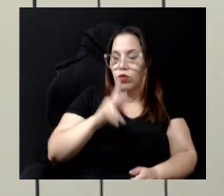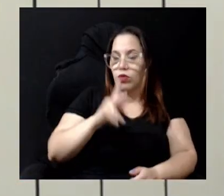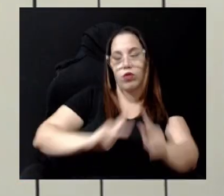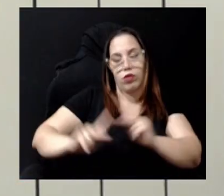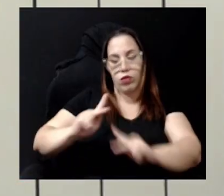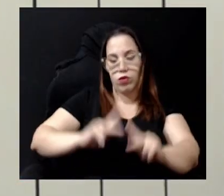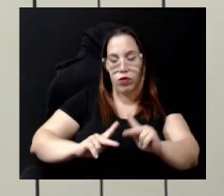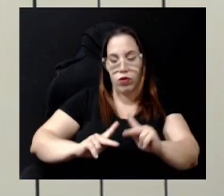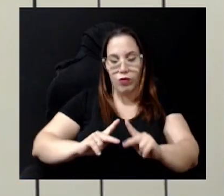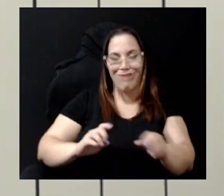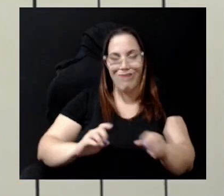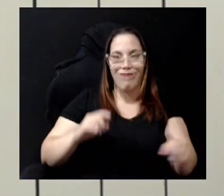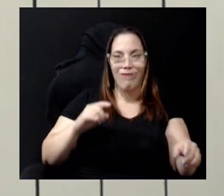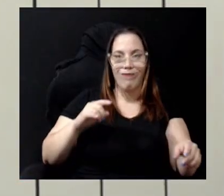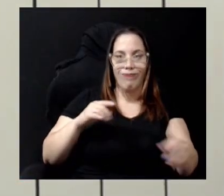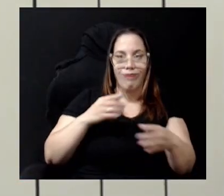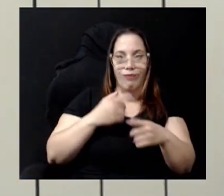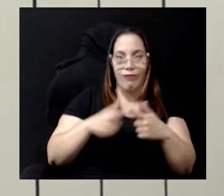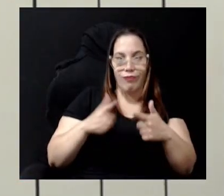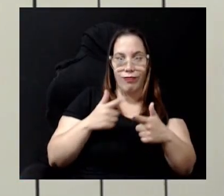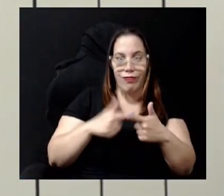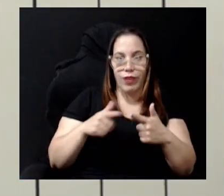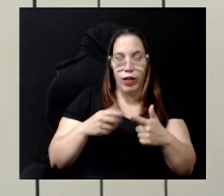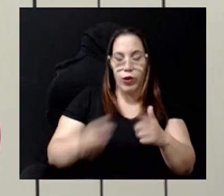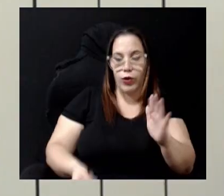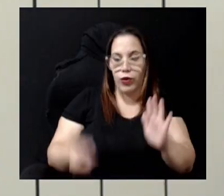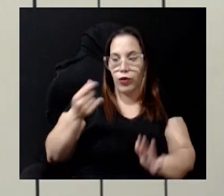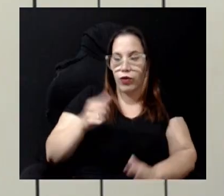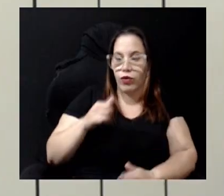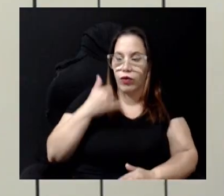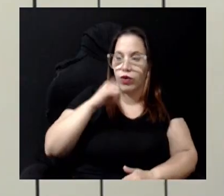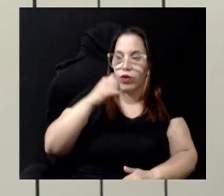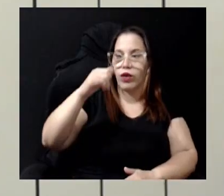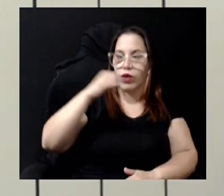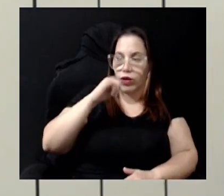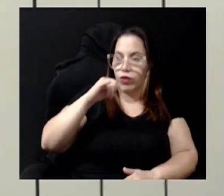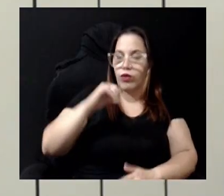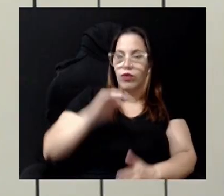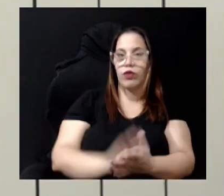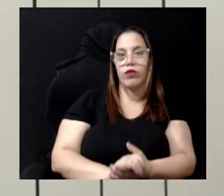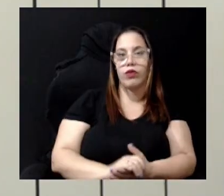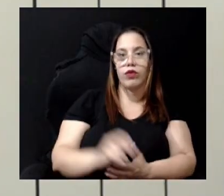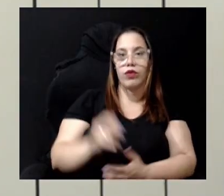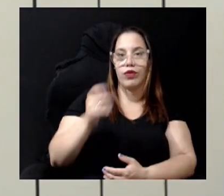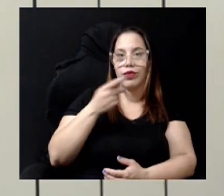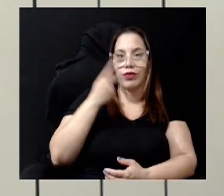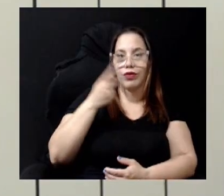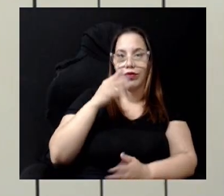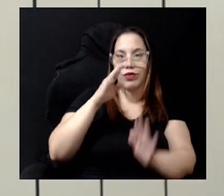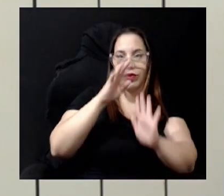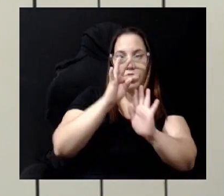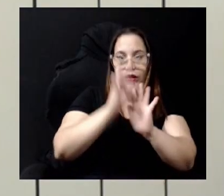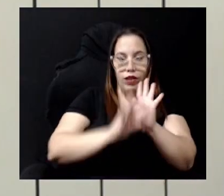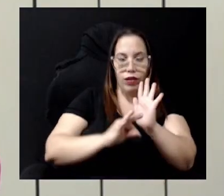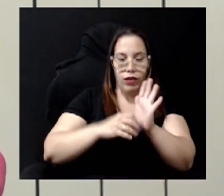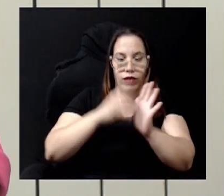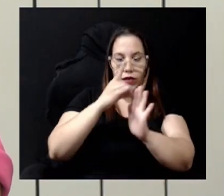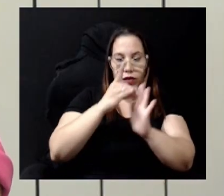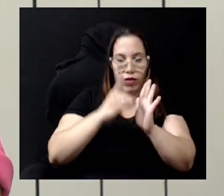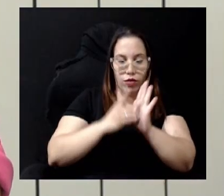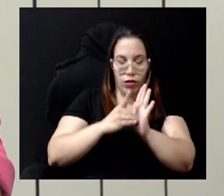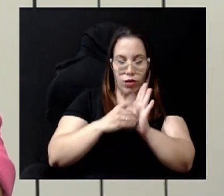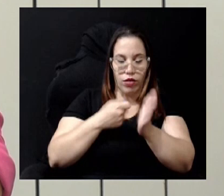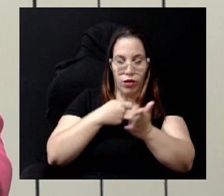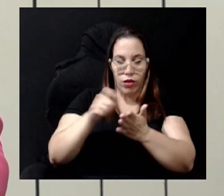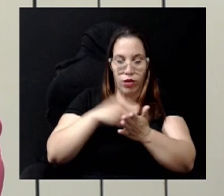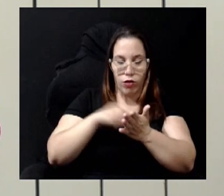da natural economia de luz artificial, dizia o texto do decreto assinado por Vargas, datado no